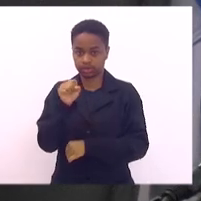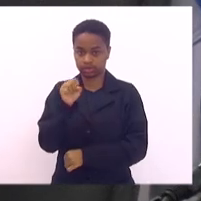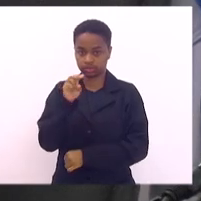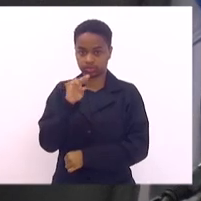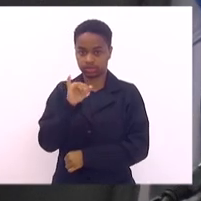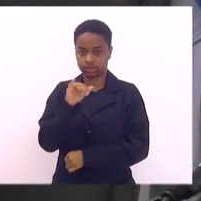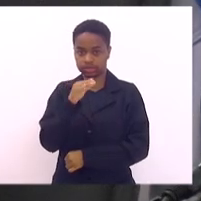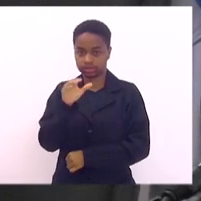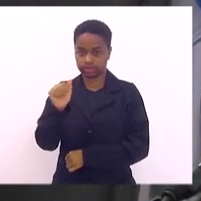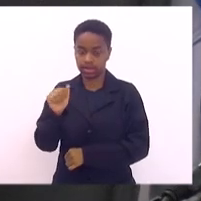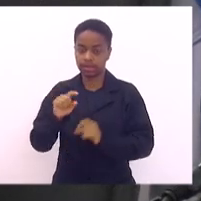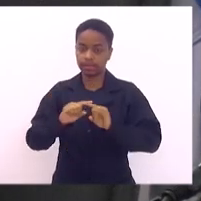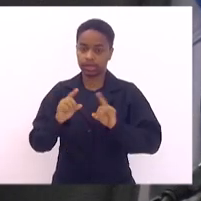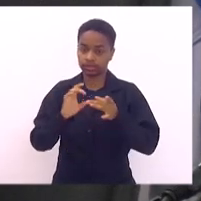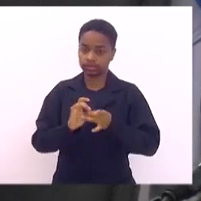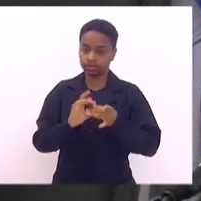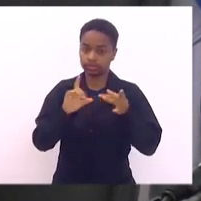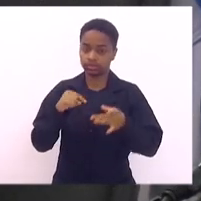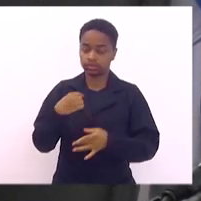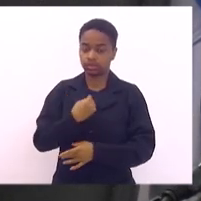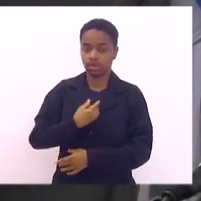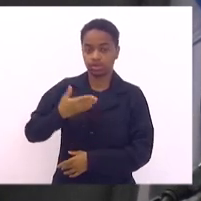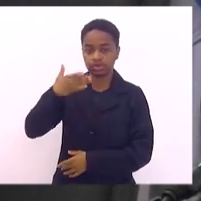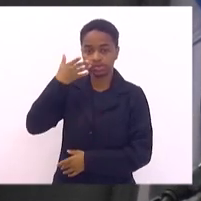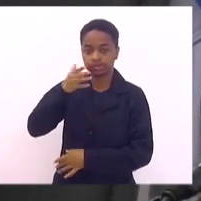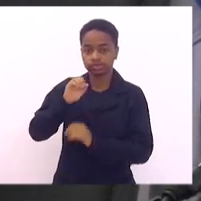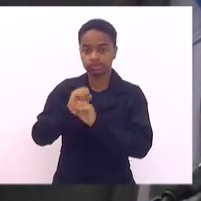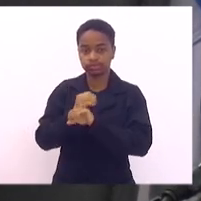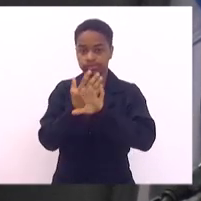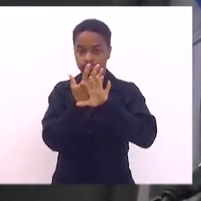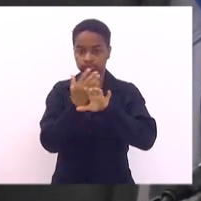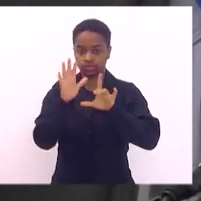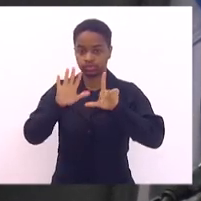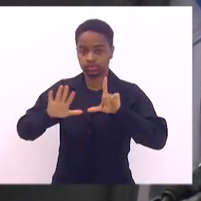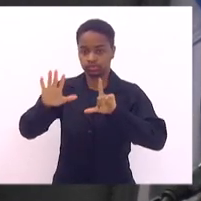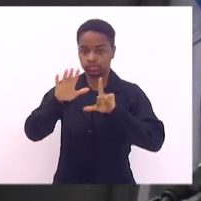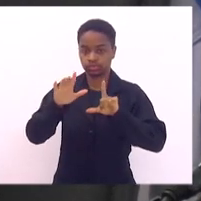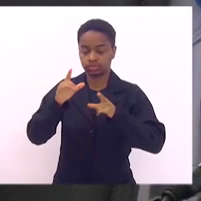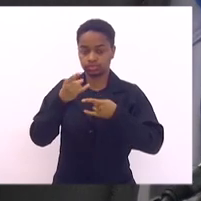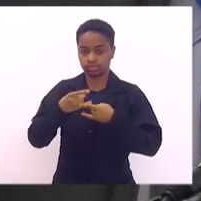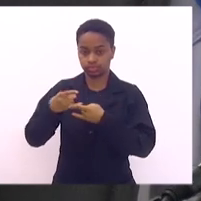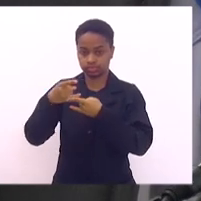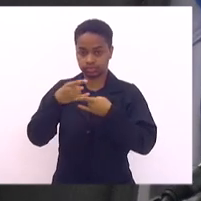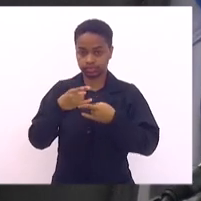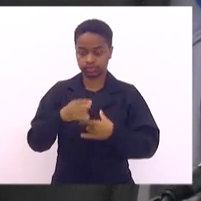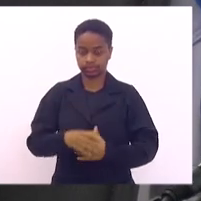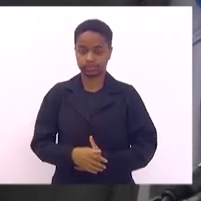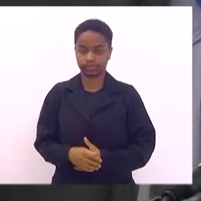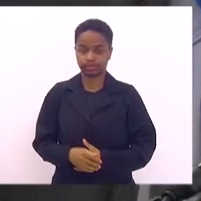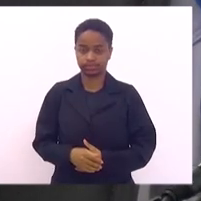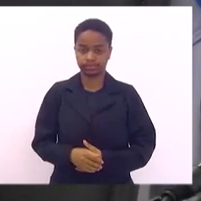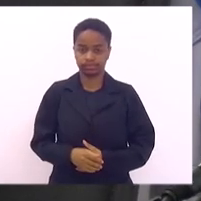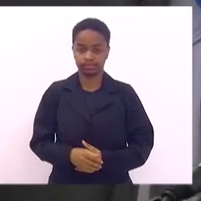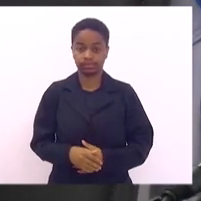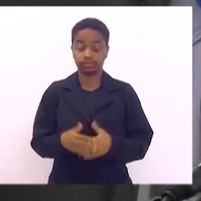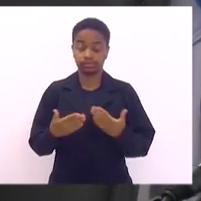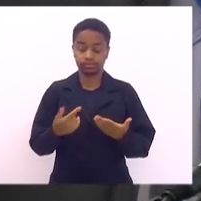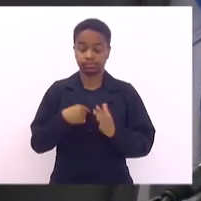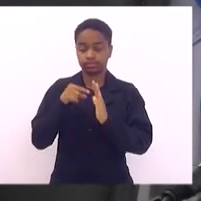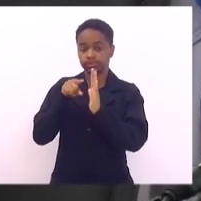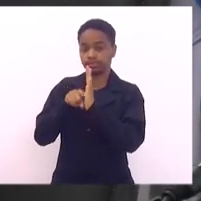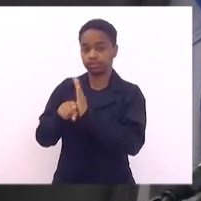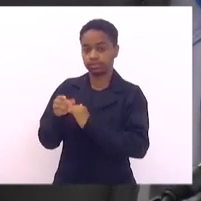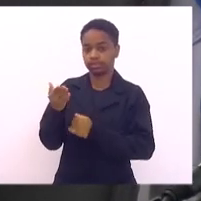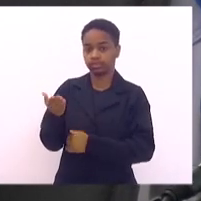permitiu que nós pudéssemos ouvir através da plataforma Zoom. Então, eu indago a doutora